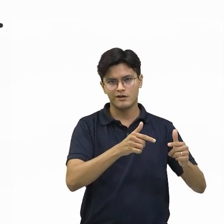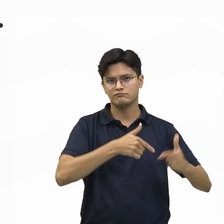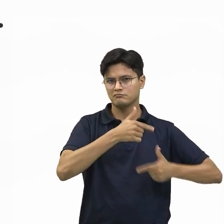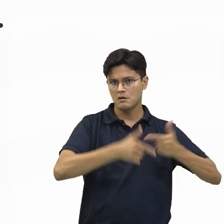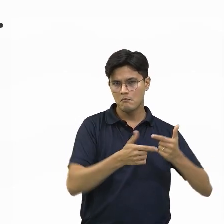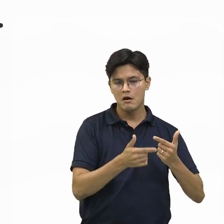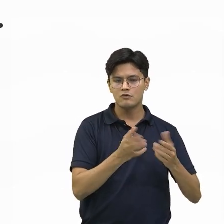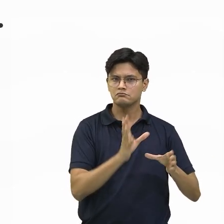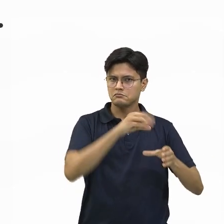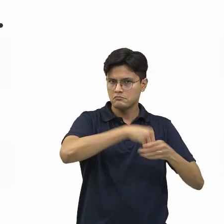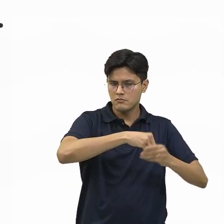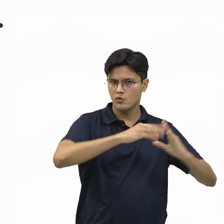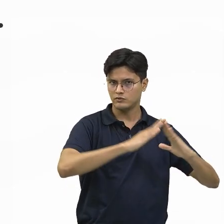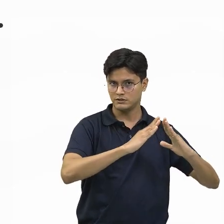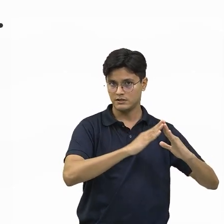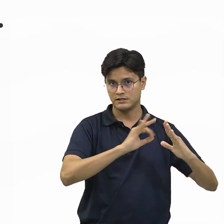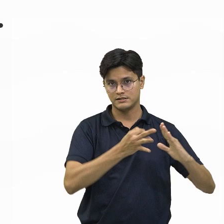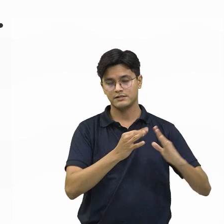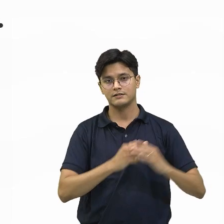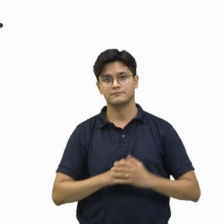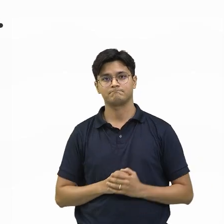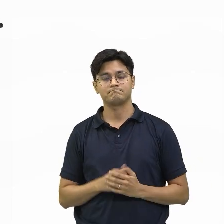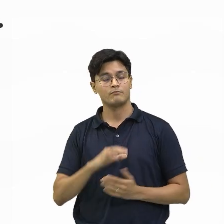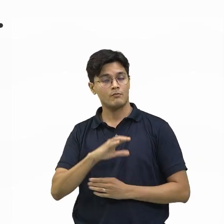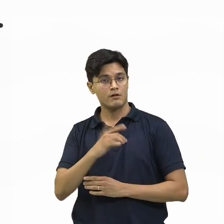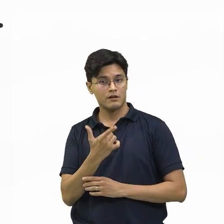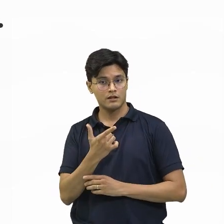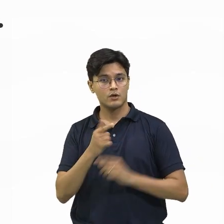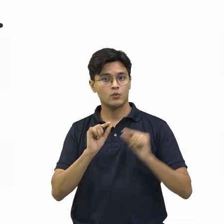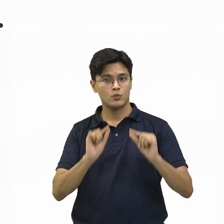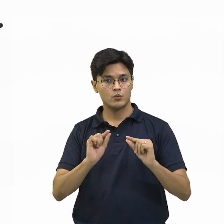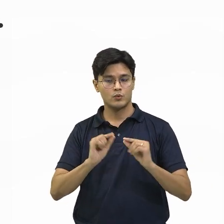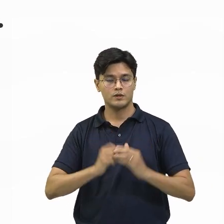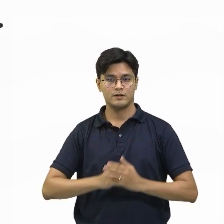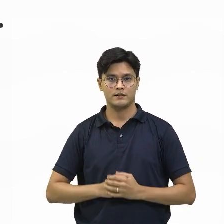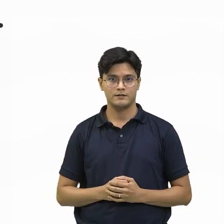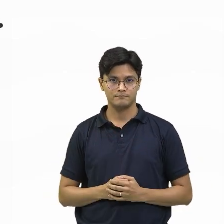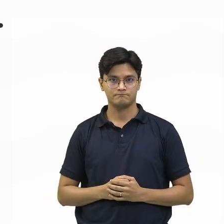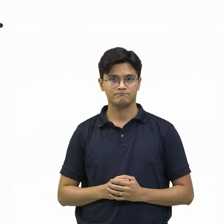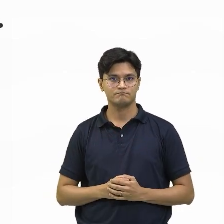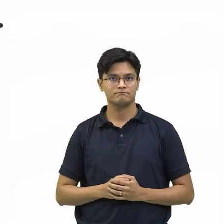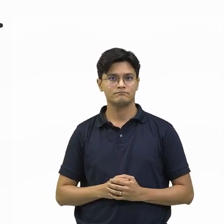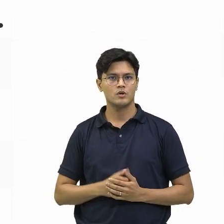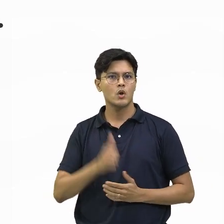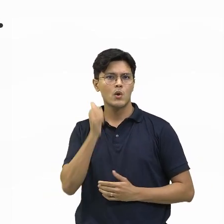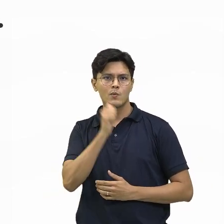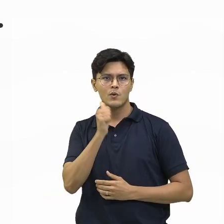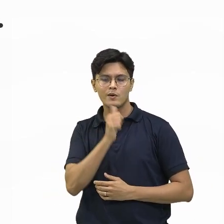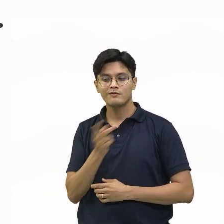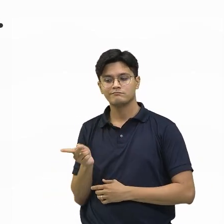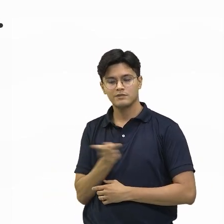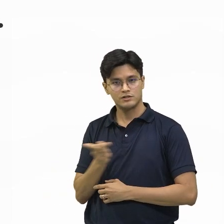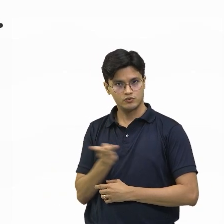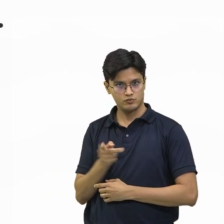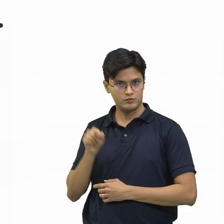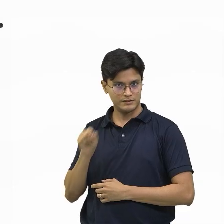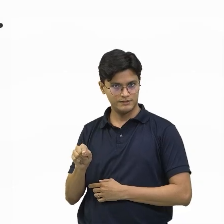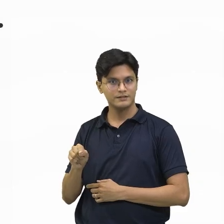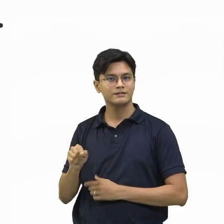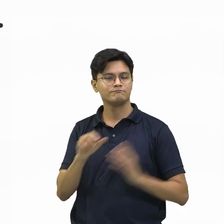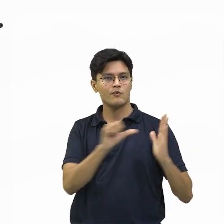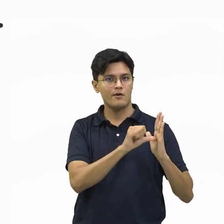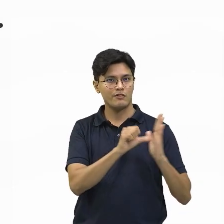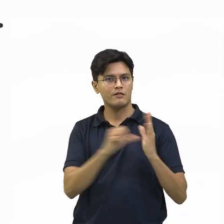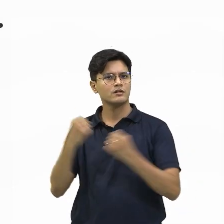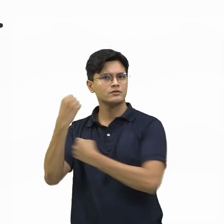é claro, vale ressaltar que quando tratamos das mulheres nessas duas cidades-estados, elas